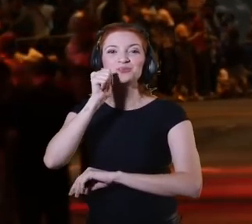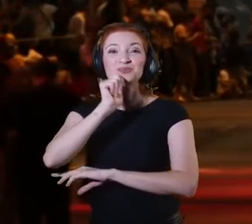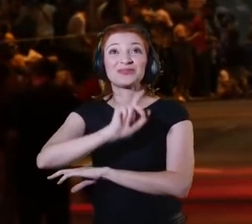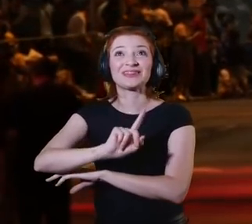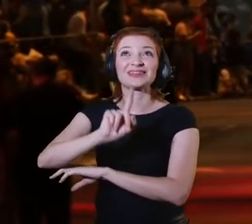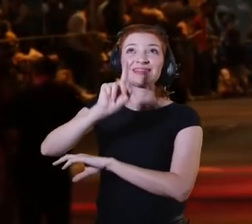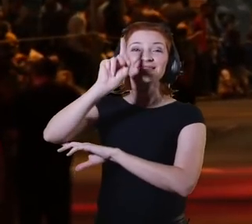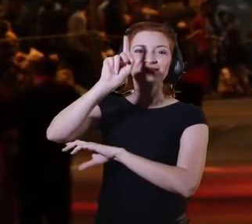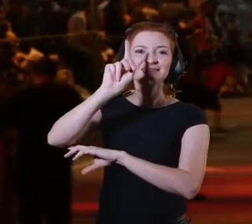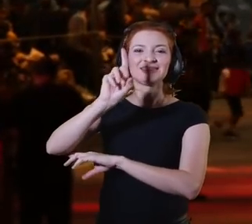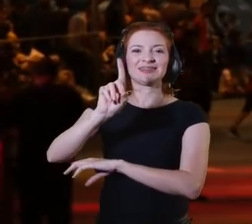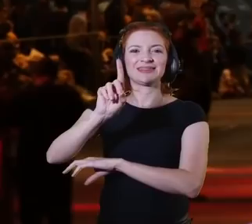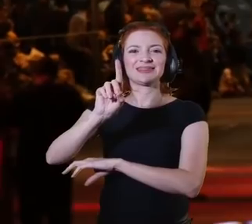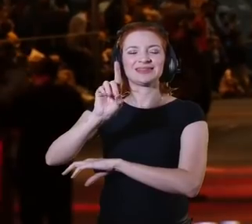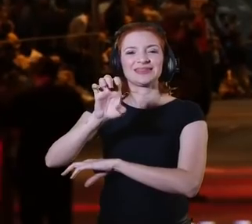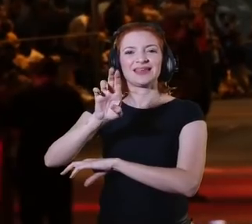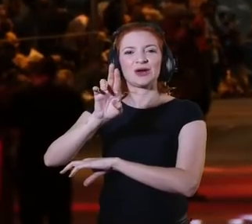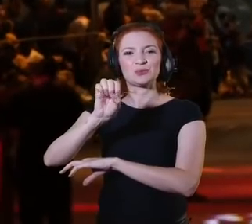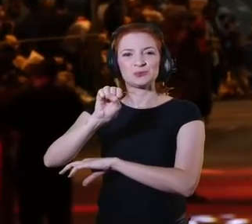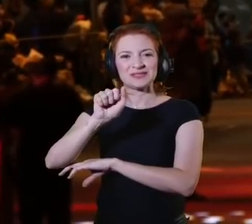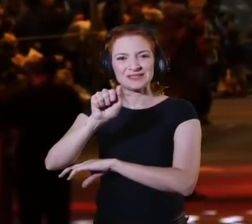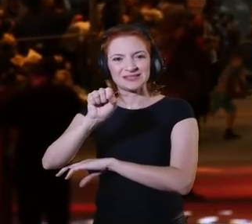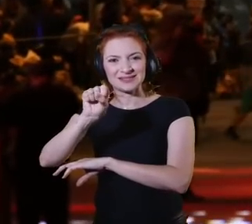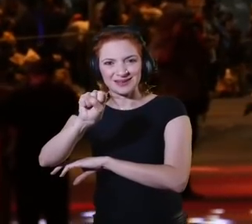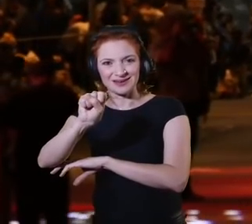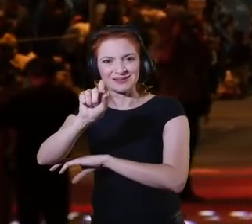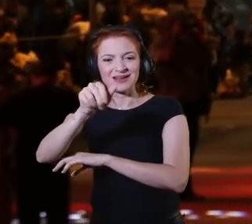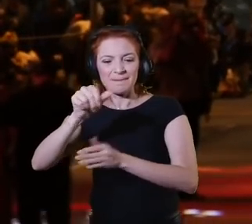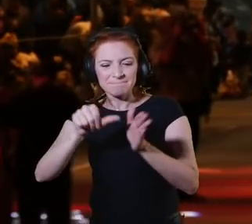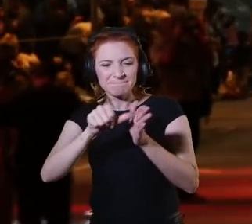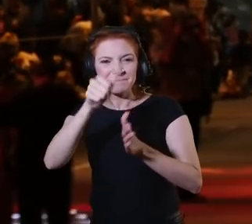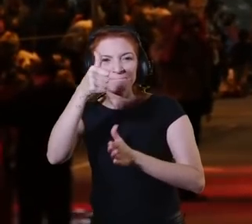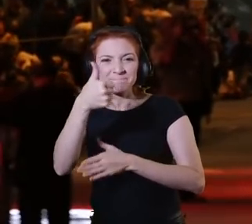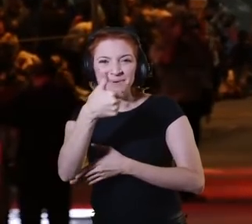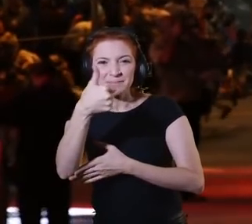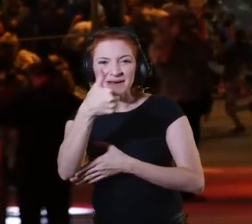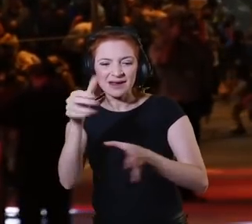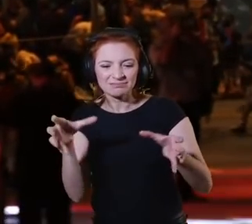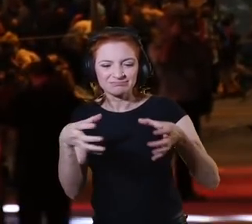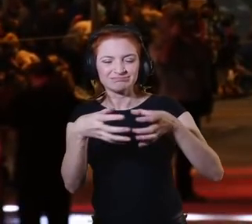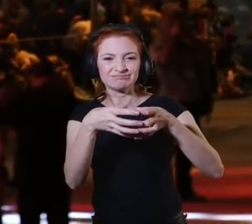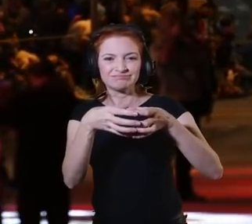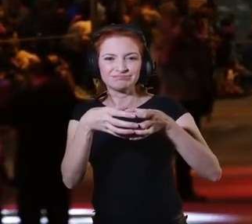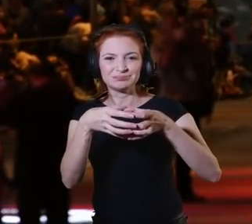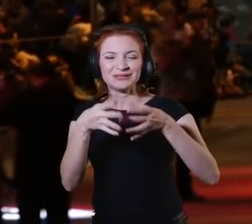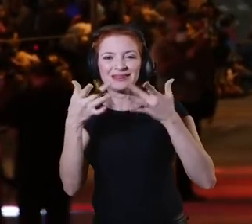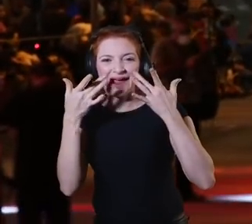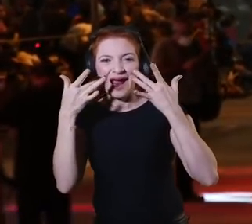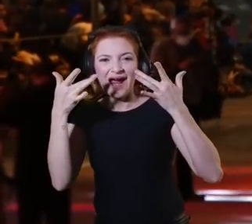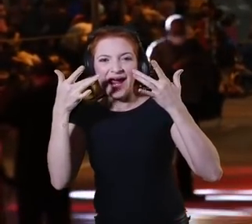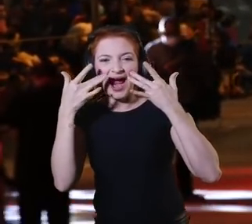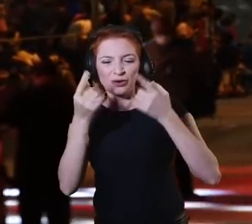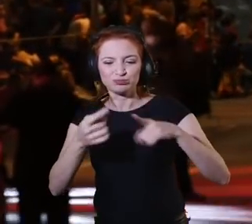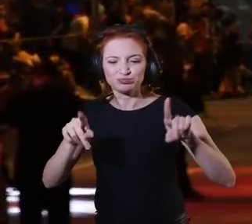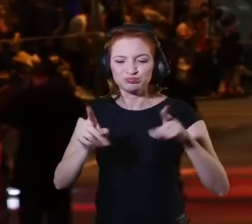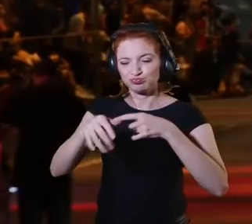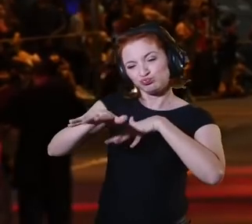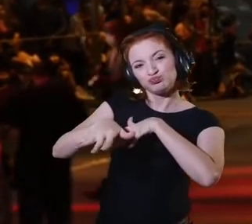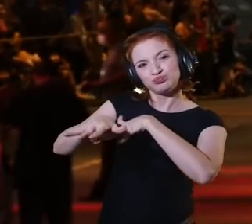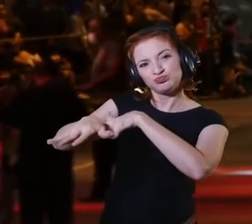são a primeira ala, que compõem a primeira ala deste desfile cênico-musical da Festa Nacional da